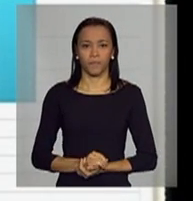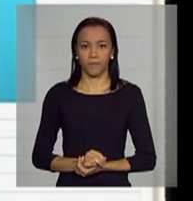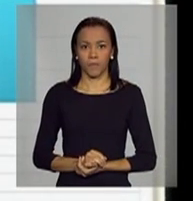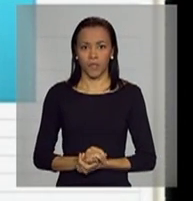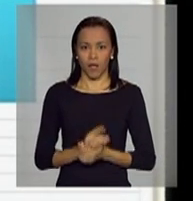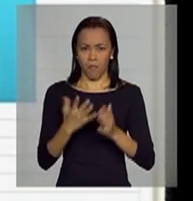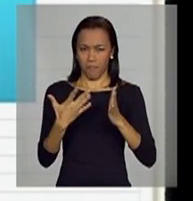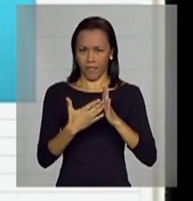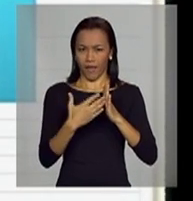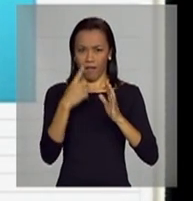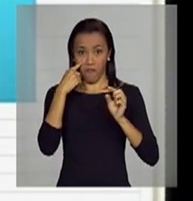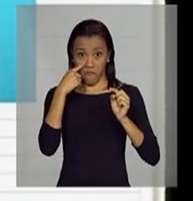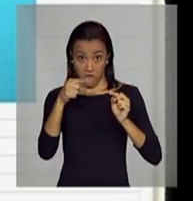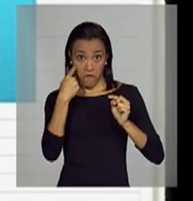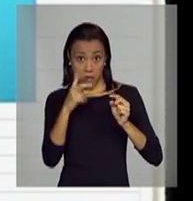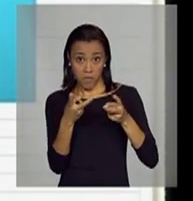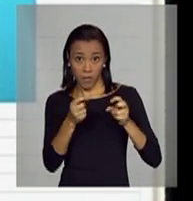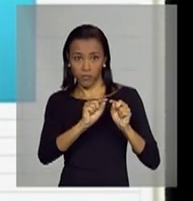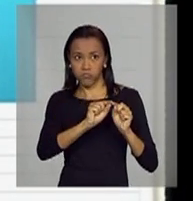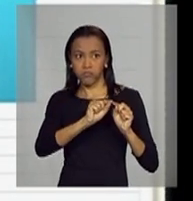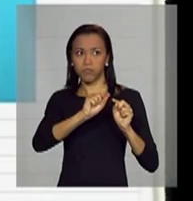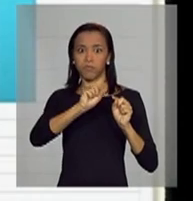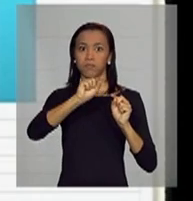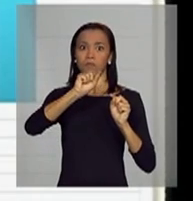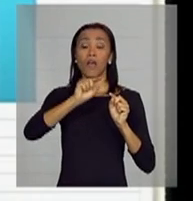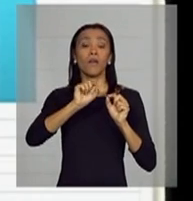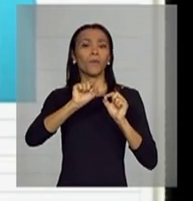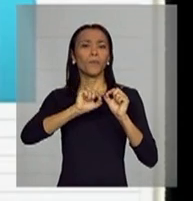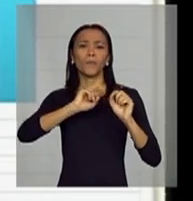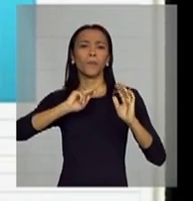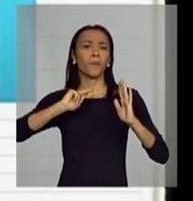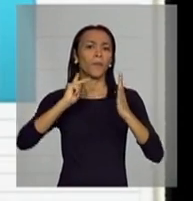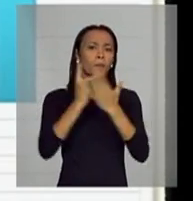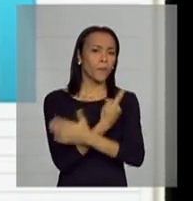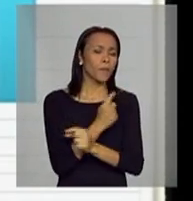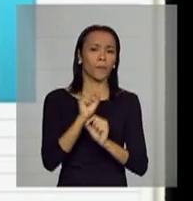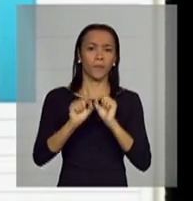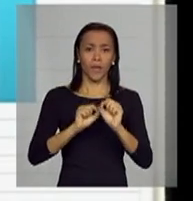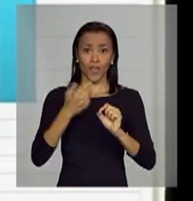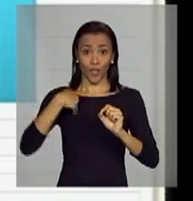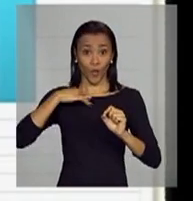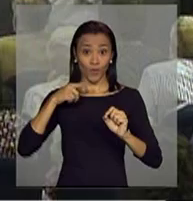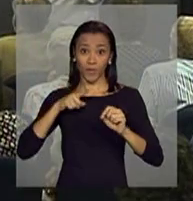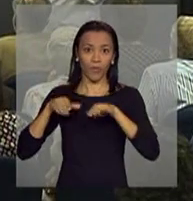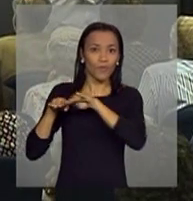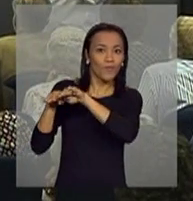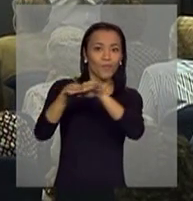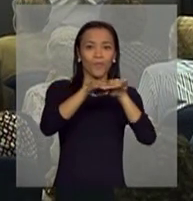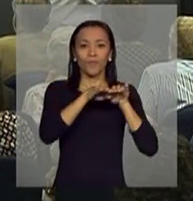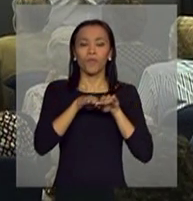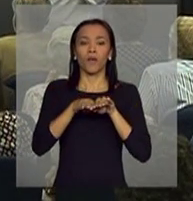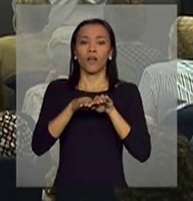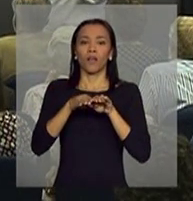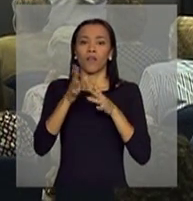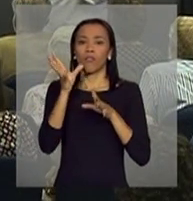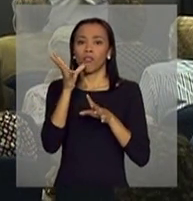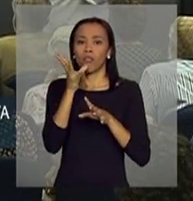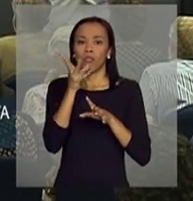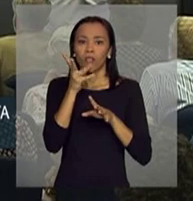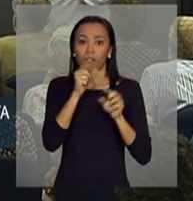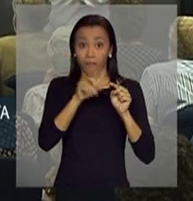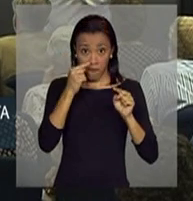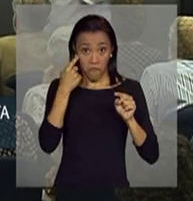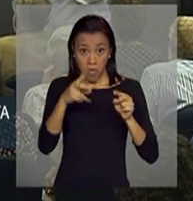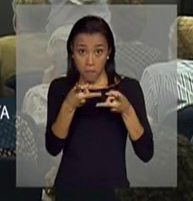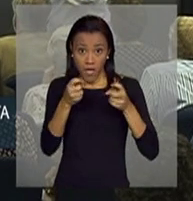o padrão ascendente, o que o máximo que a gente pode pensar é que nós vamos ter um padrão ascendente lento. Né?